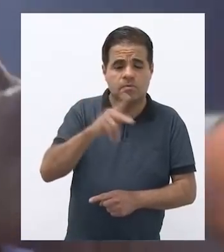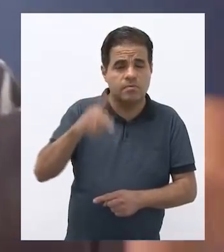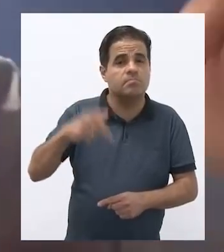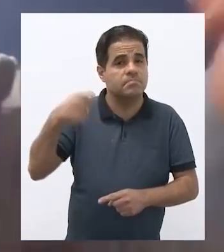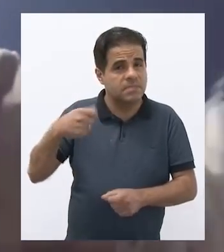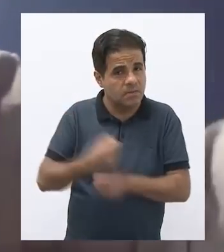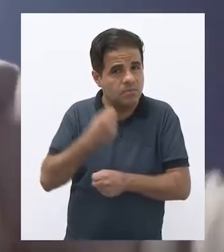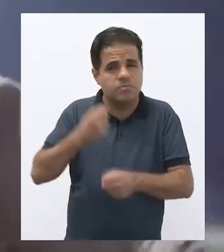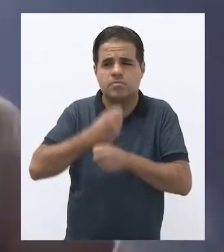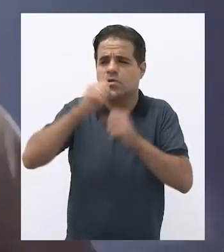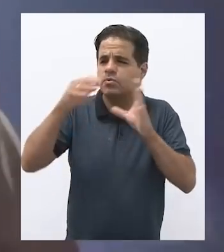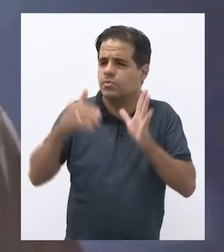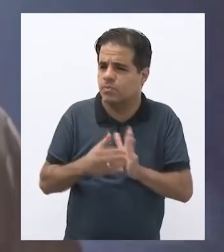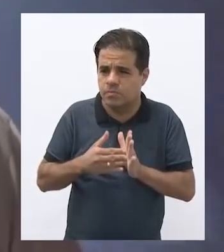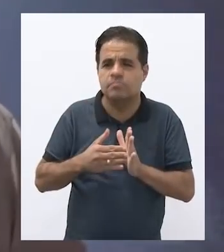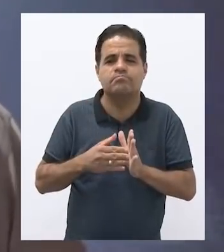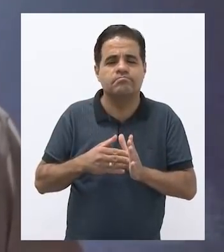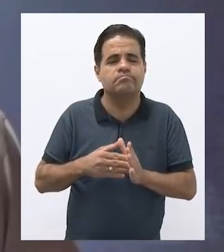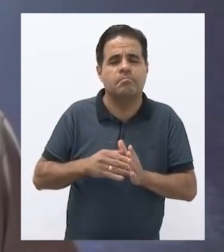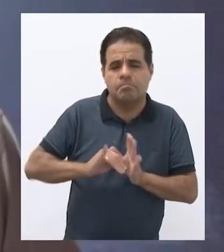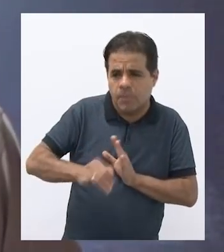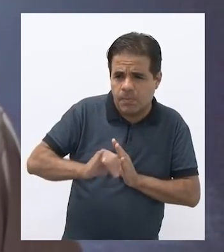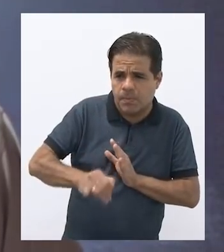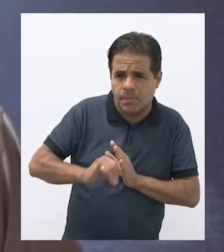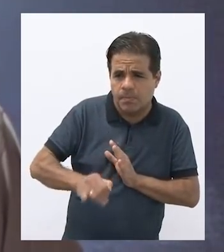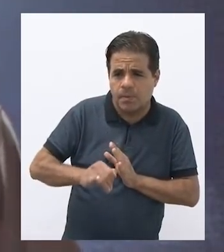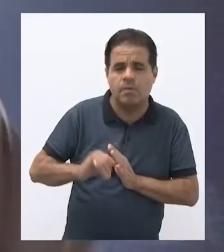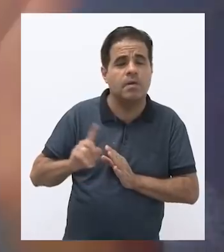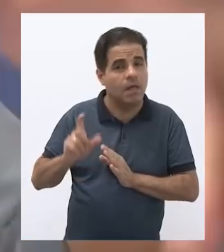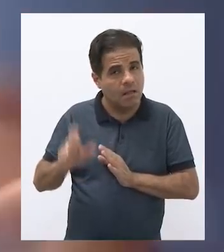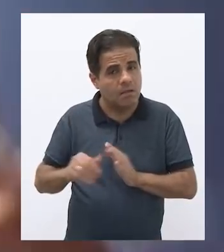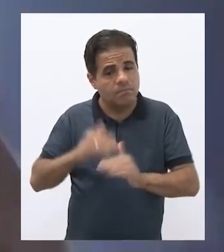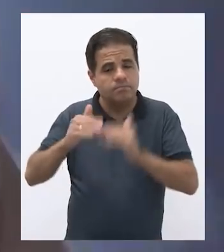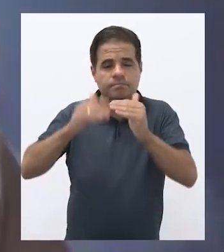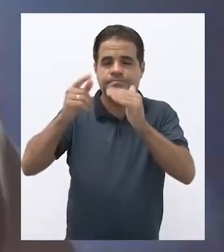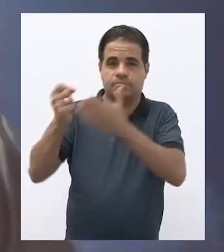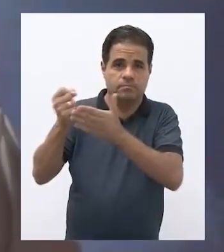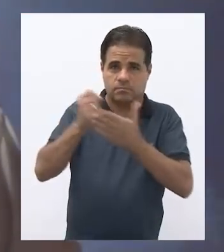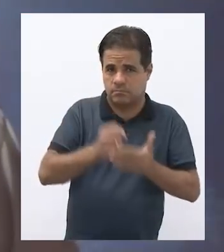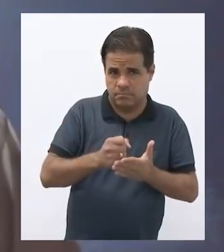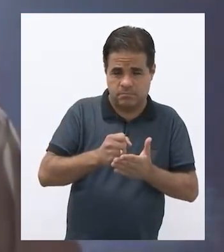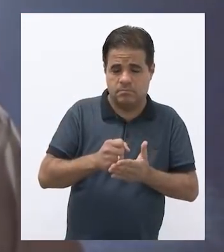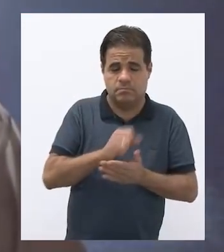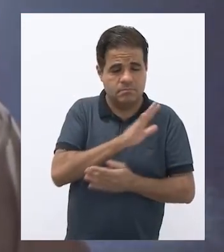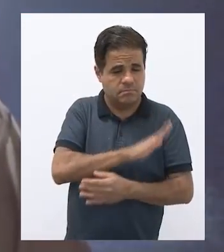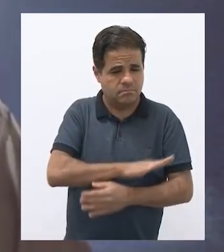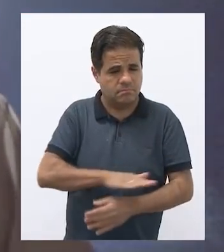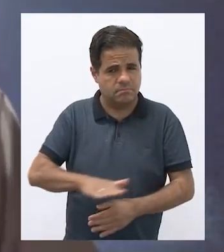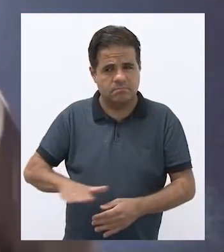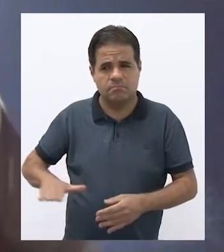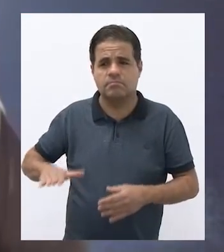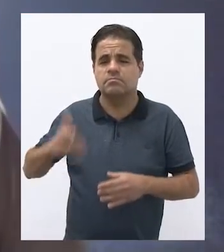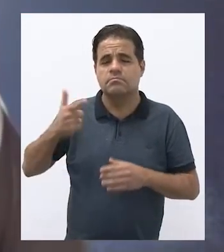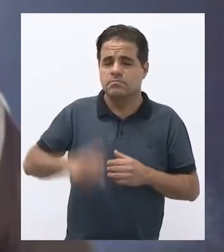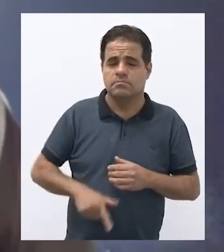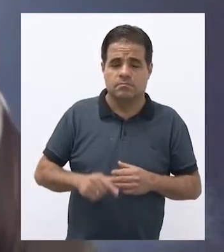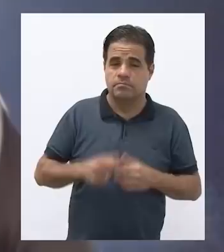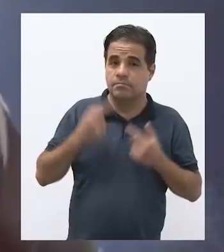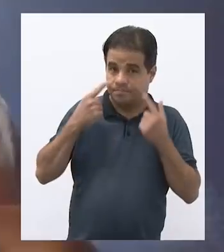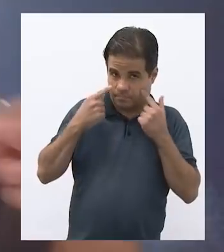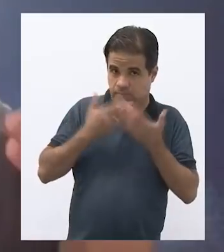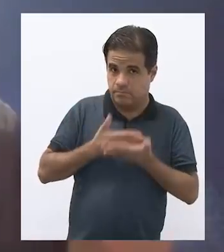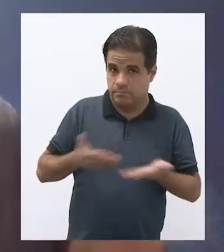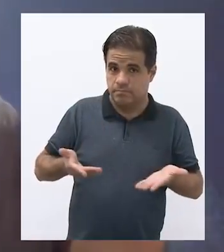reconstruir completamente a narrativa que ele estava desenvolvendo para trazer de novo essa molecadinha. Só que, veja,